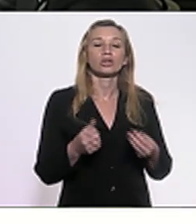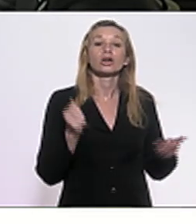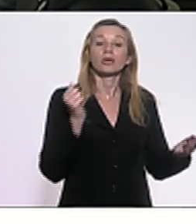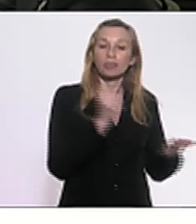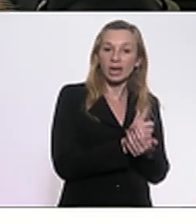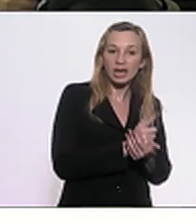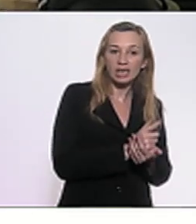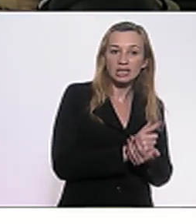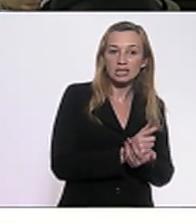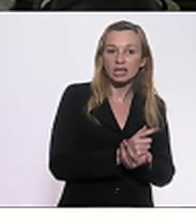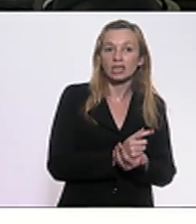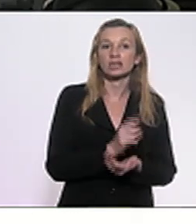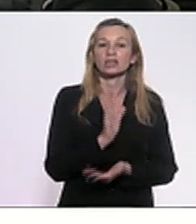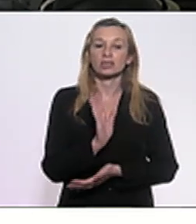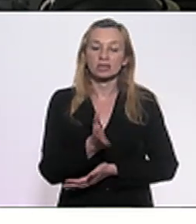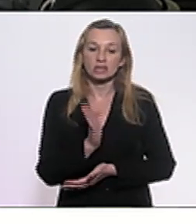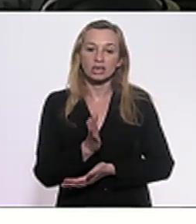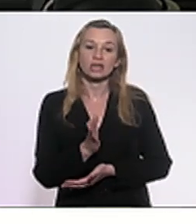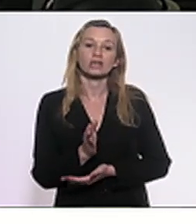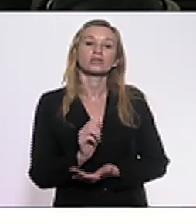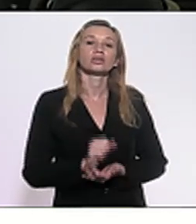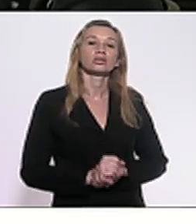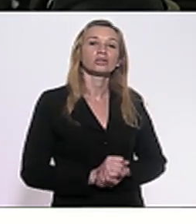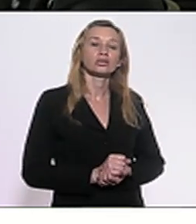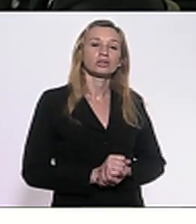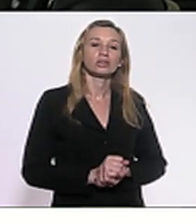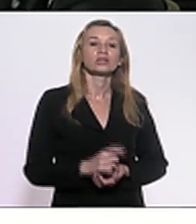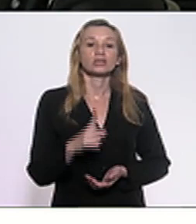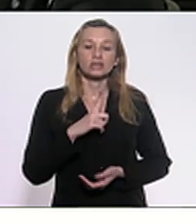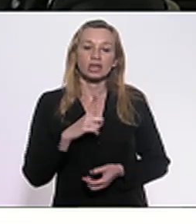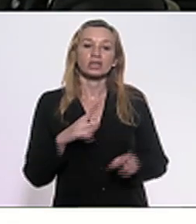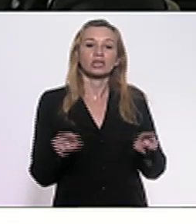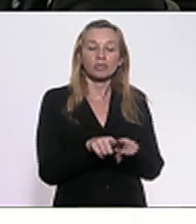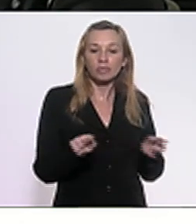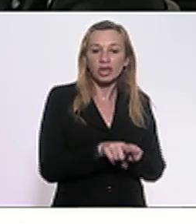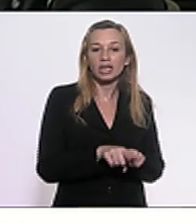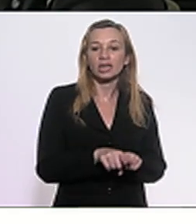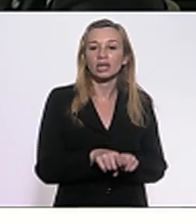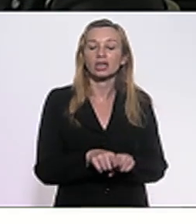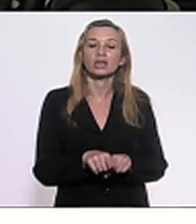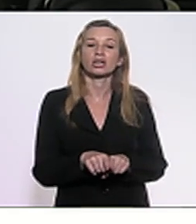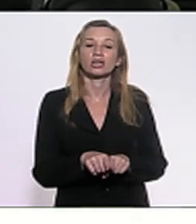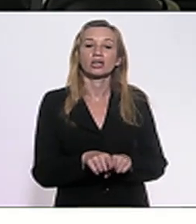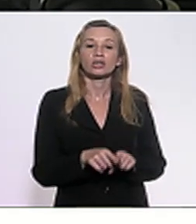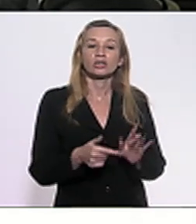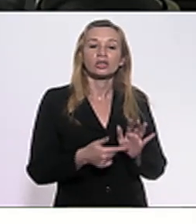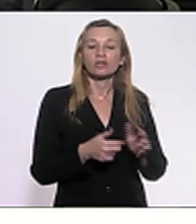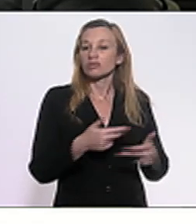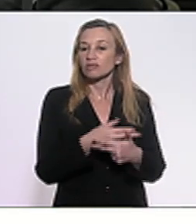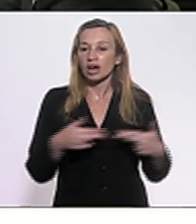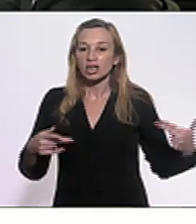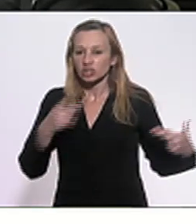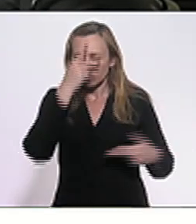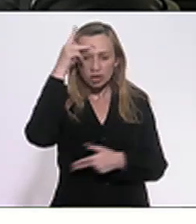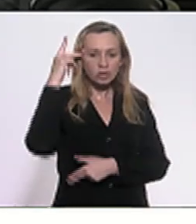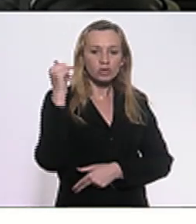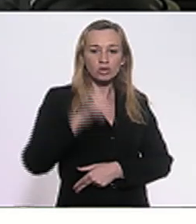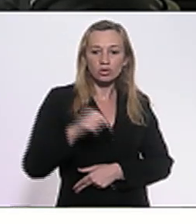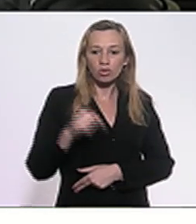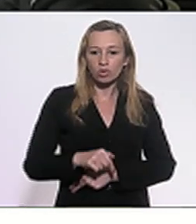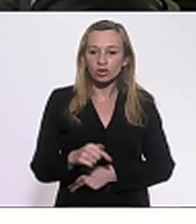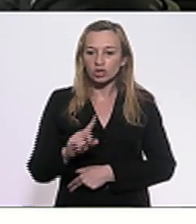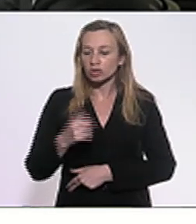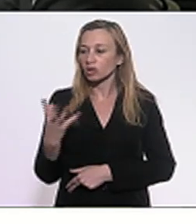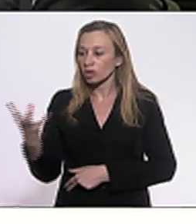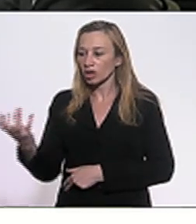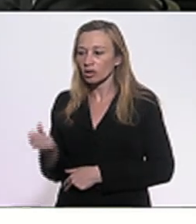possíveis dos tributos devidos. Existe a identificação que muitos contribuintes hoje eventualmente não